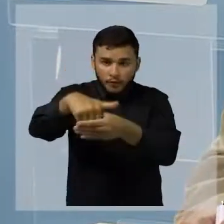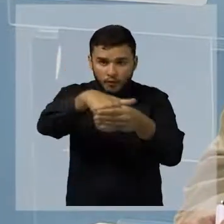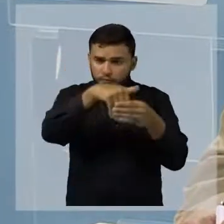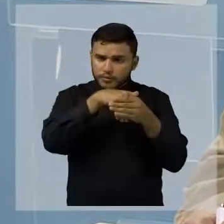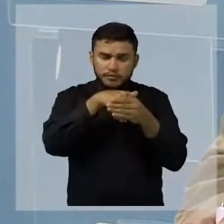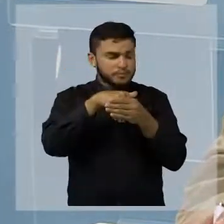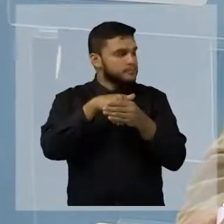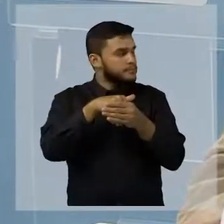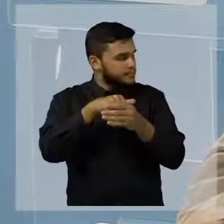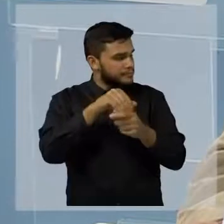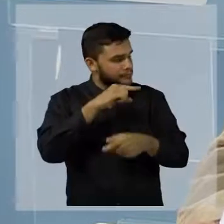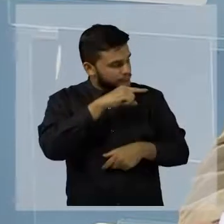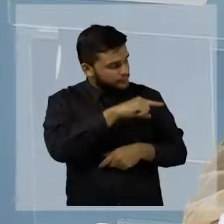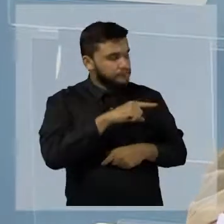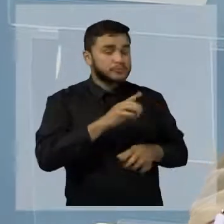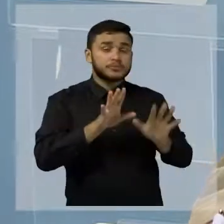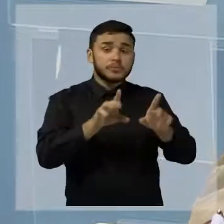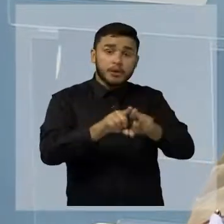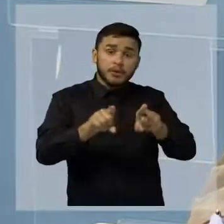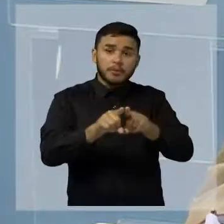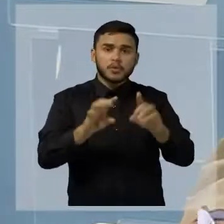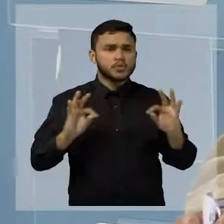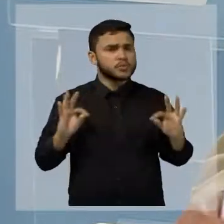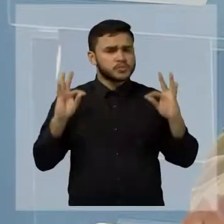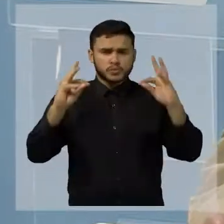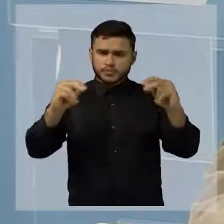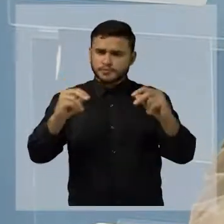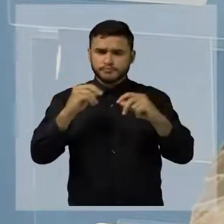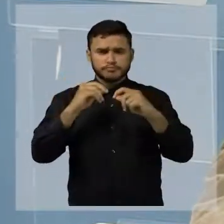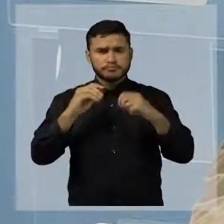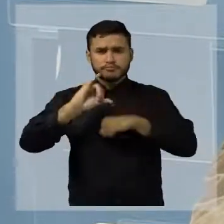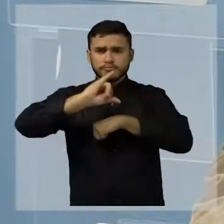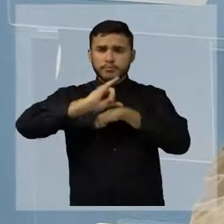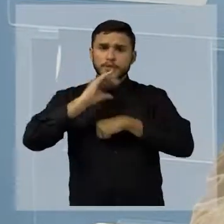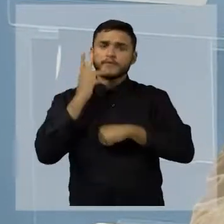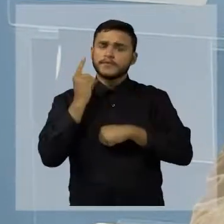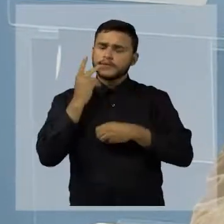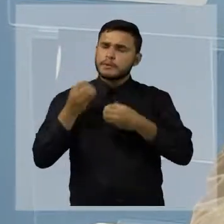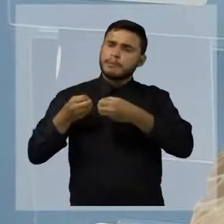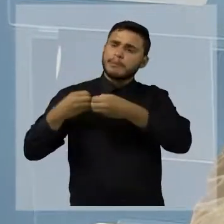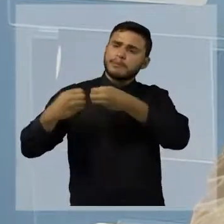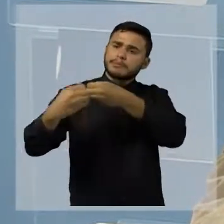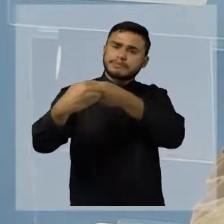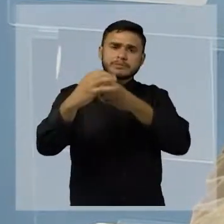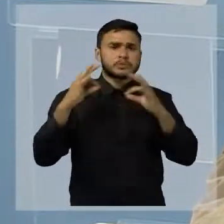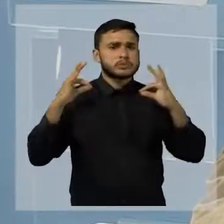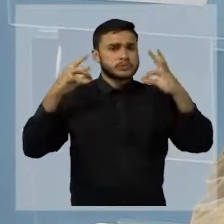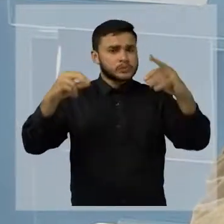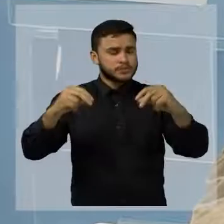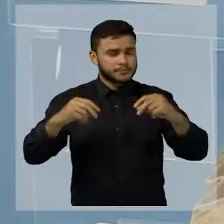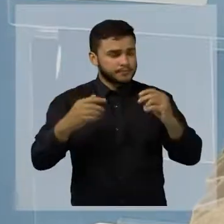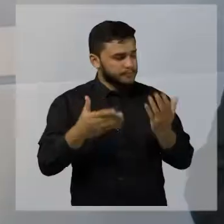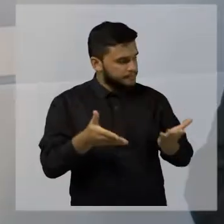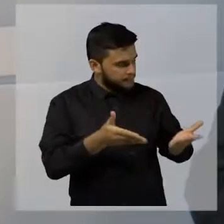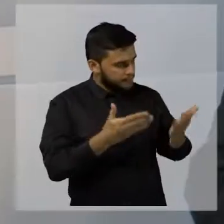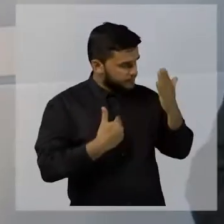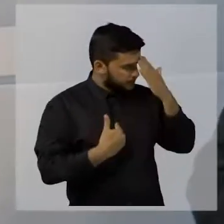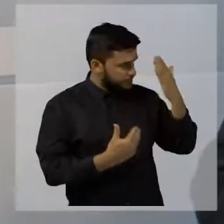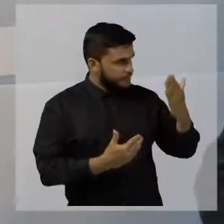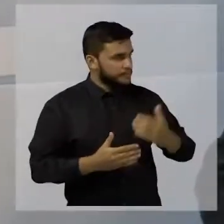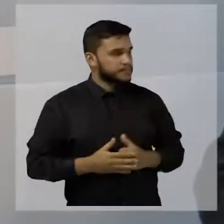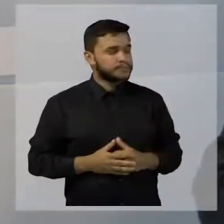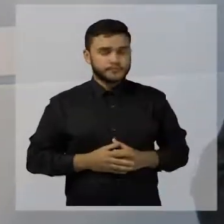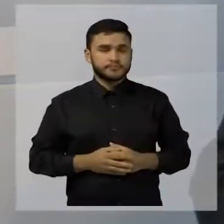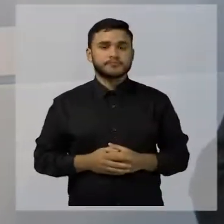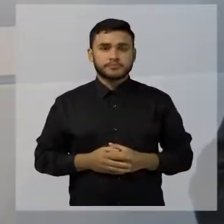cidadãos da cidade, da região metropolitana, para falar sobre os mandatos de vossas excelências. Obrigado pela presença. Eu